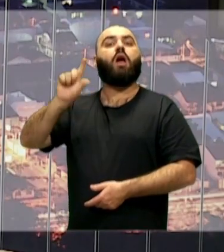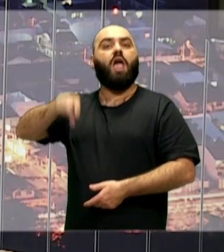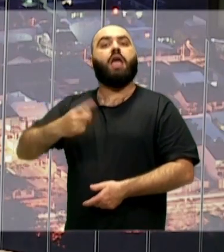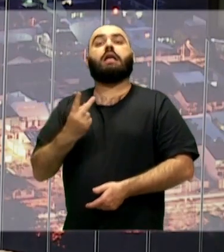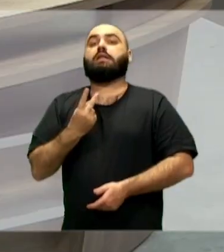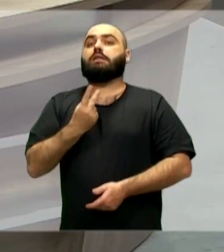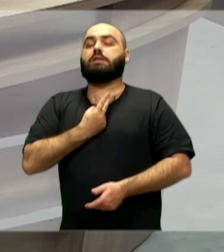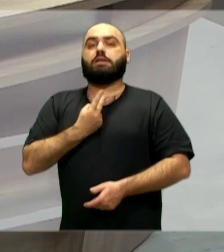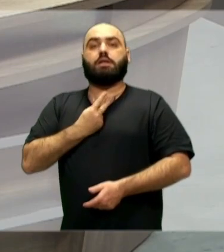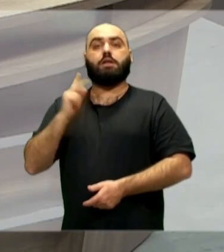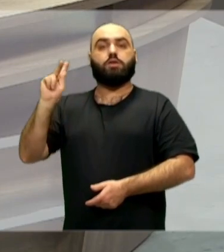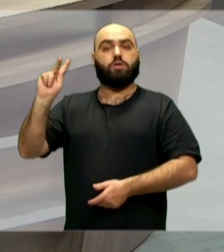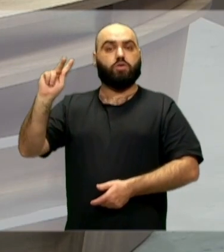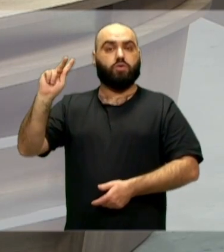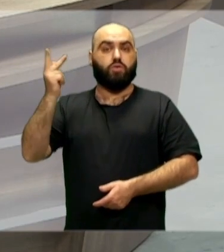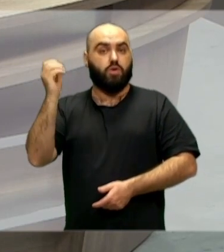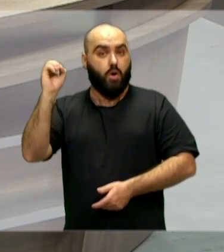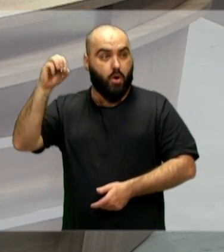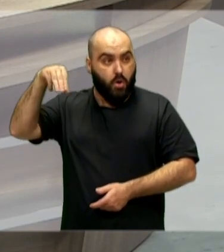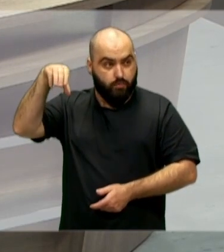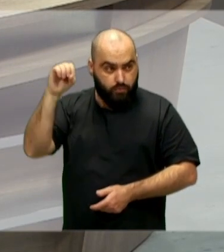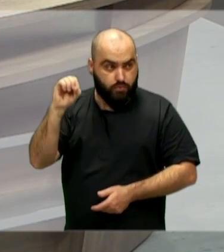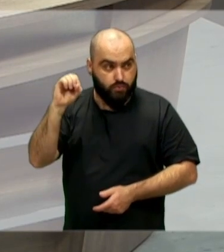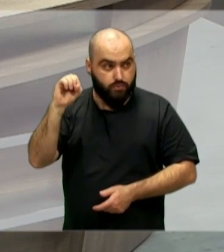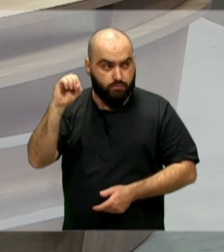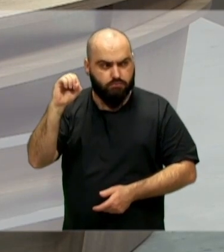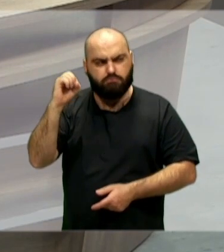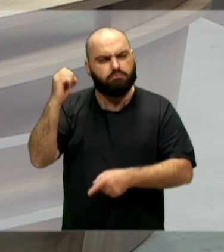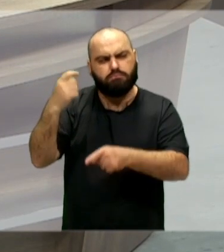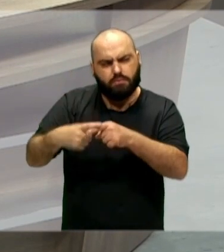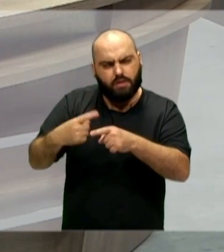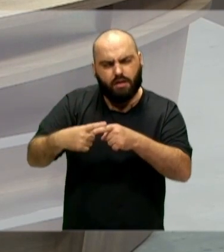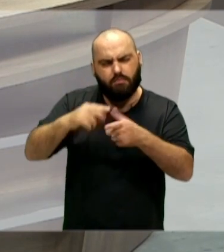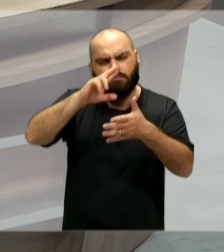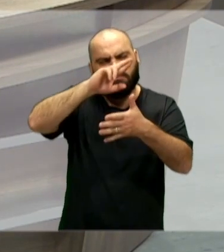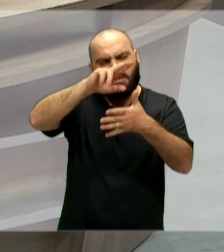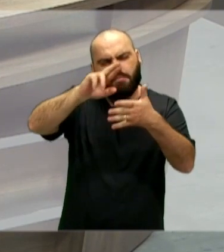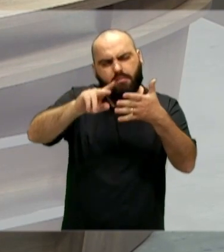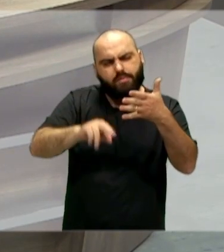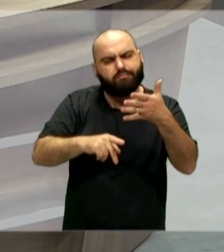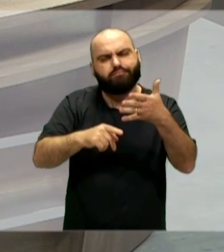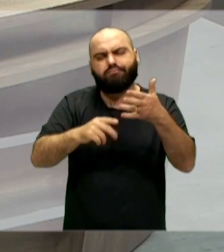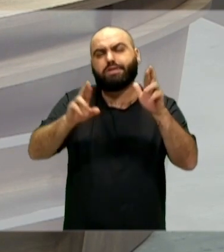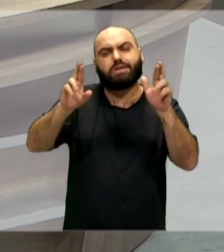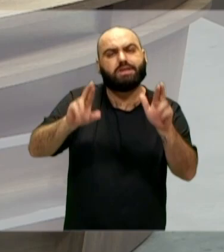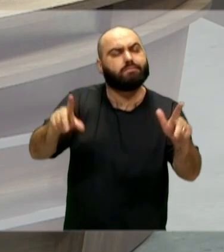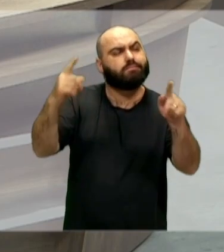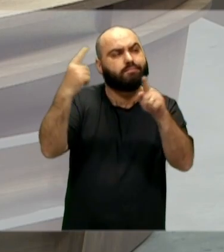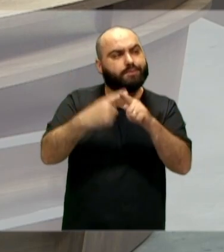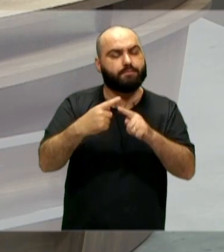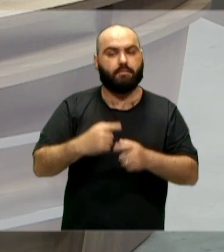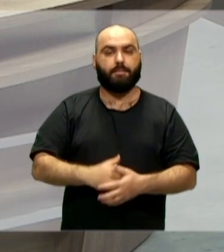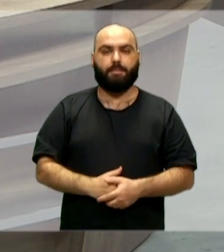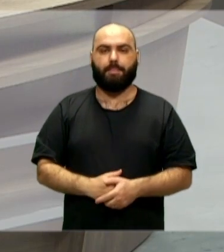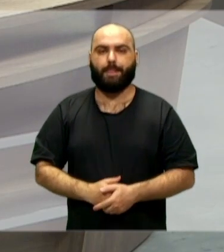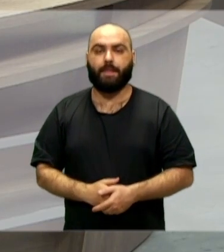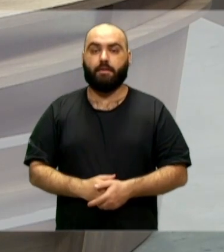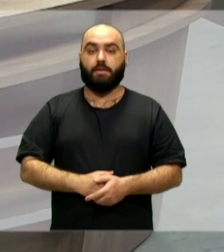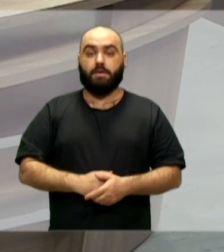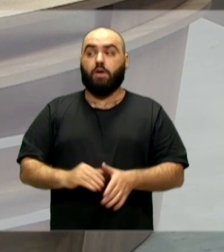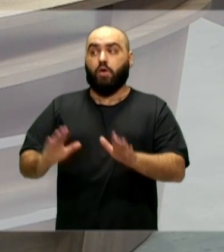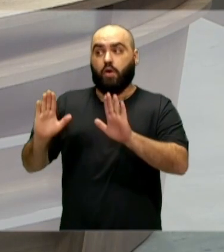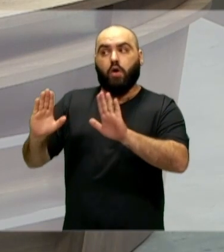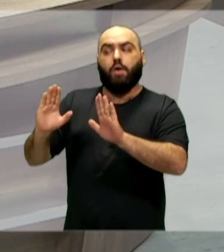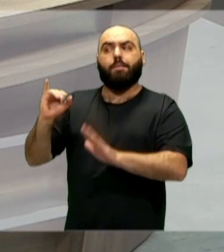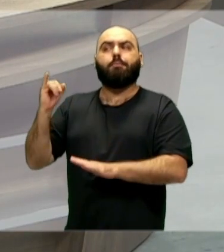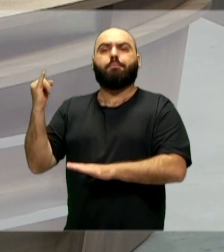diferenciações na linguagem? Quer começar, meu bem? Deixa você. É importante a gente fazer a diferenciação